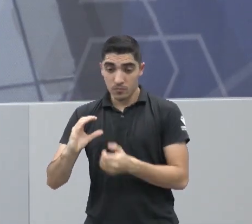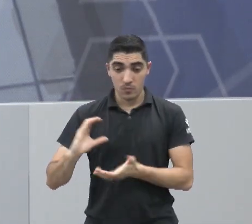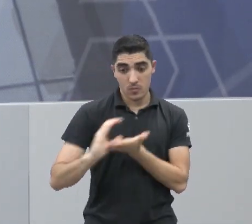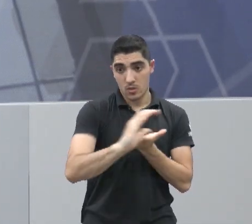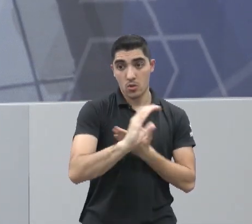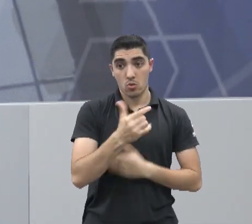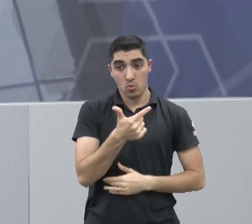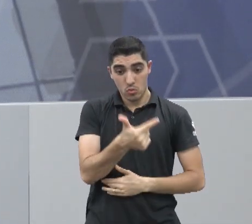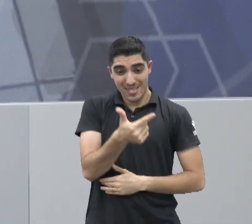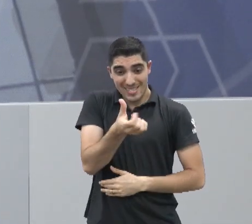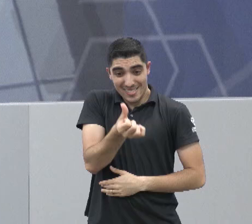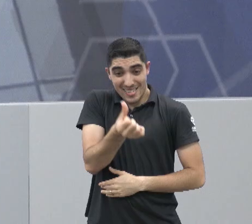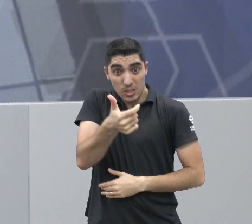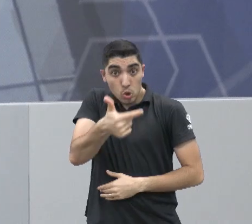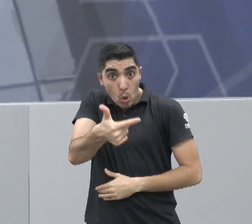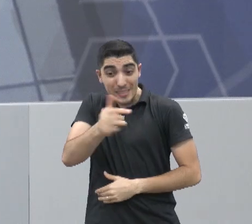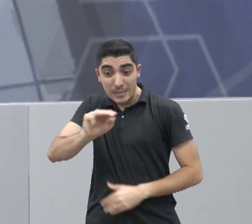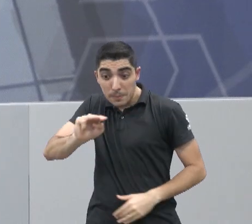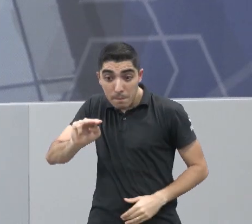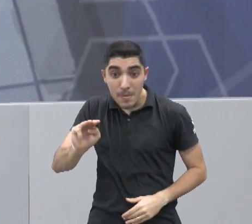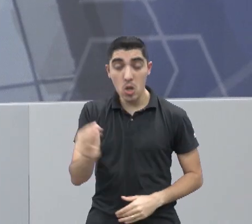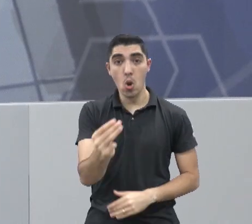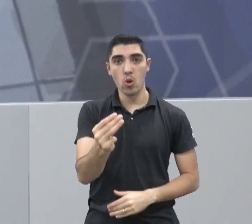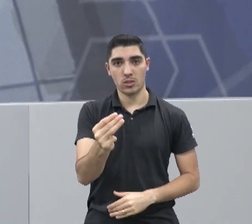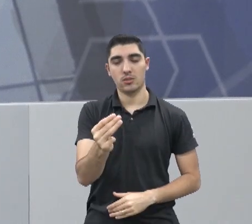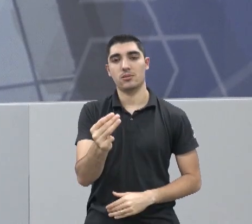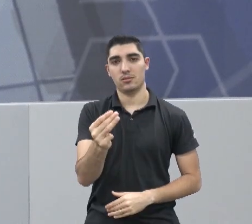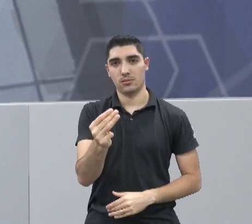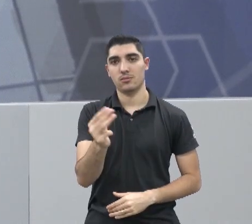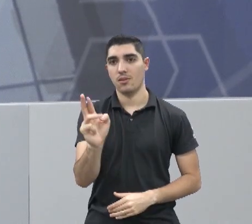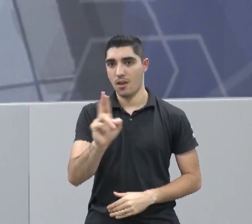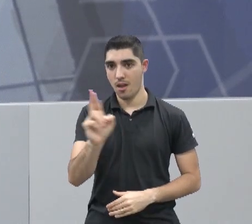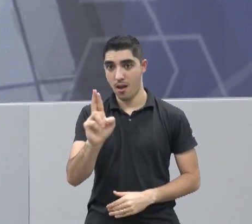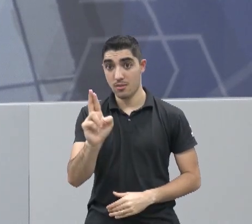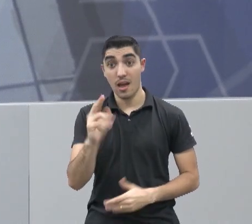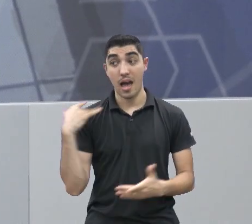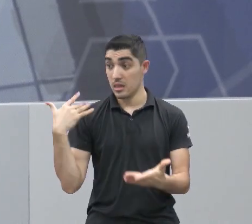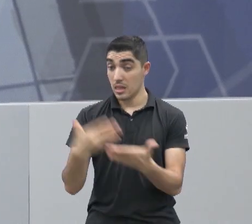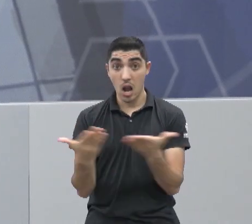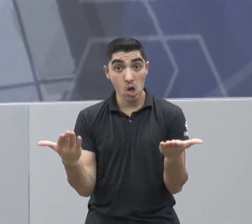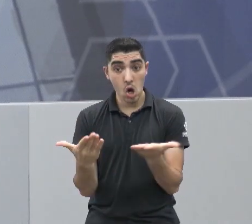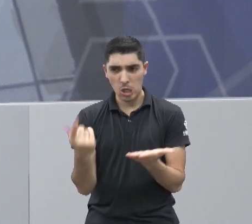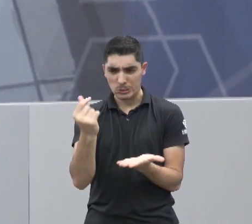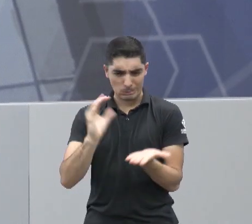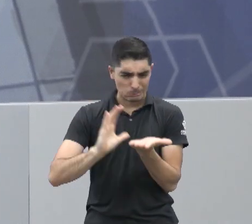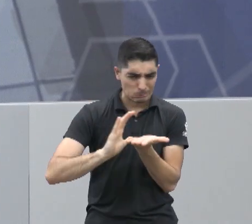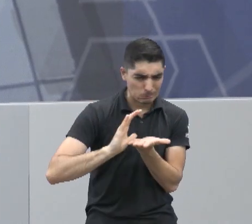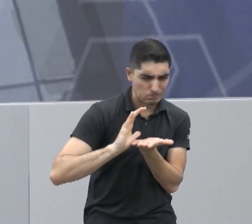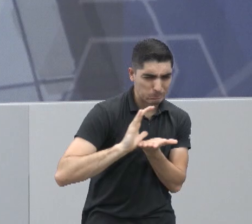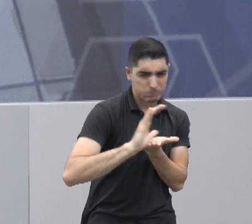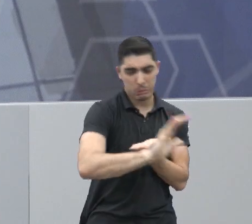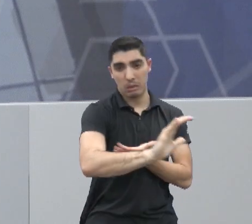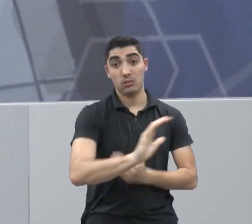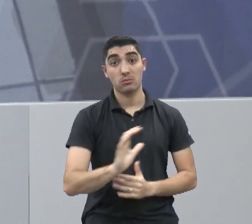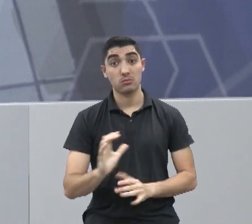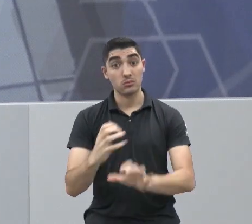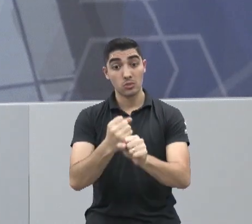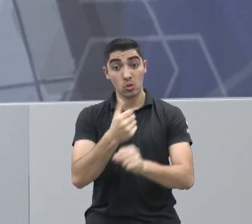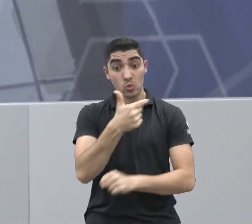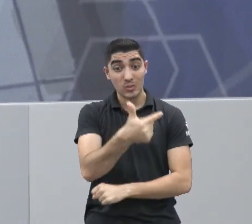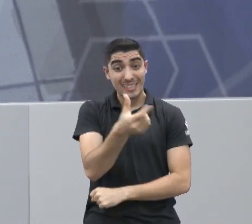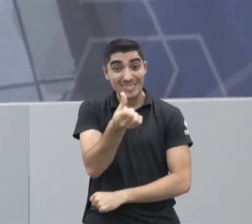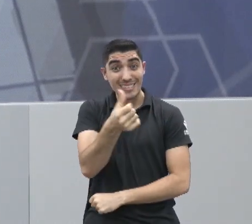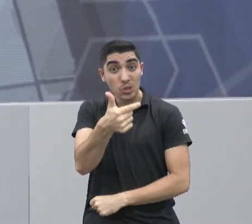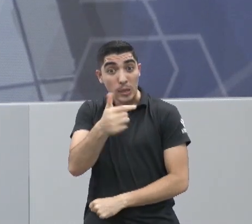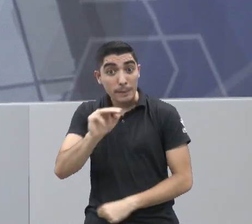262 milhões e 410 mil reais, até hoje, hein? Até o mês de outubro. Olha